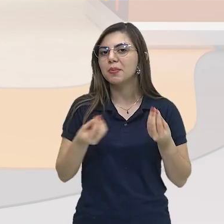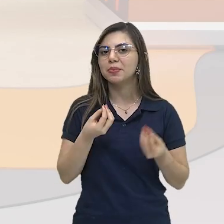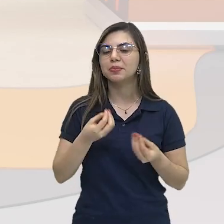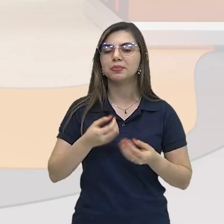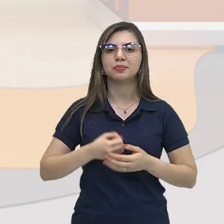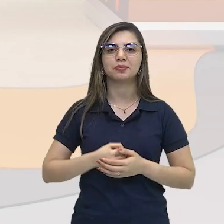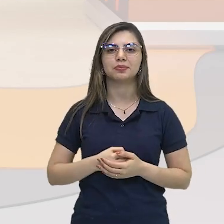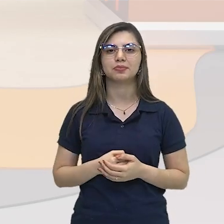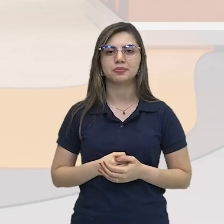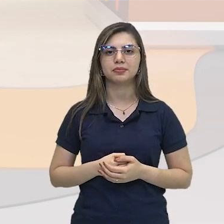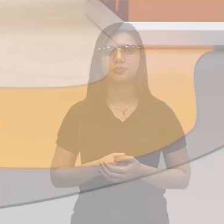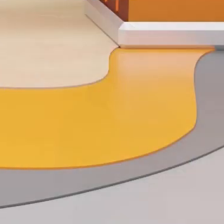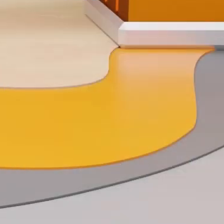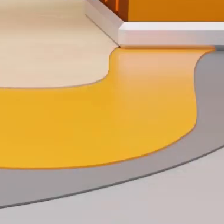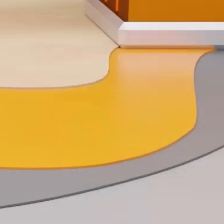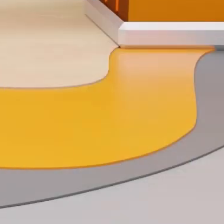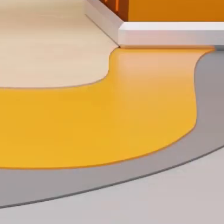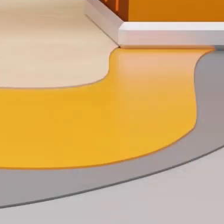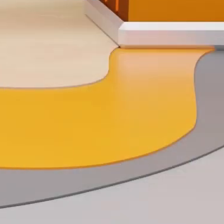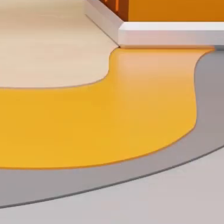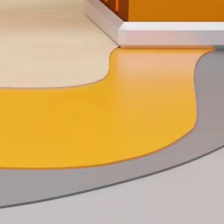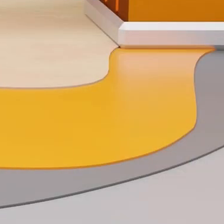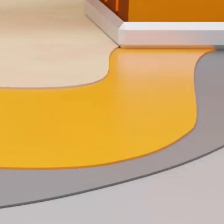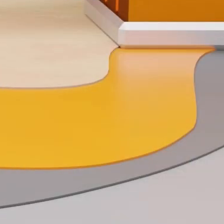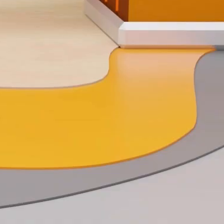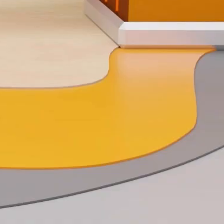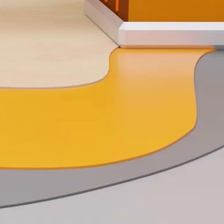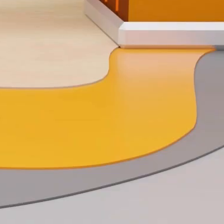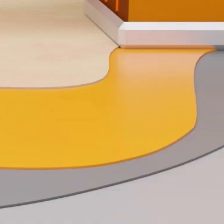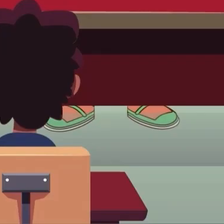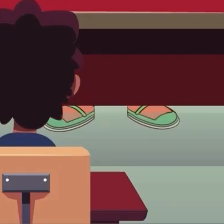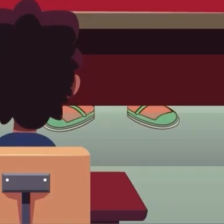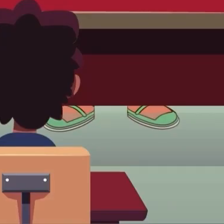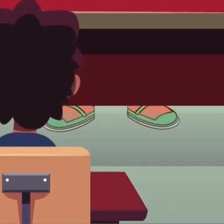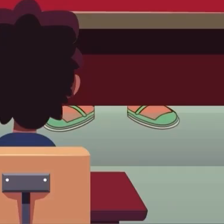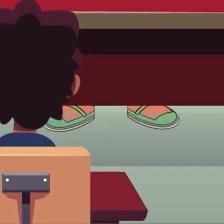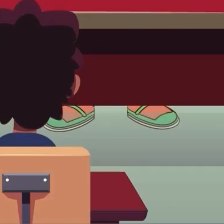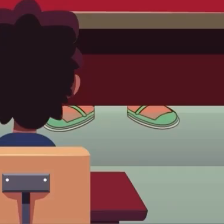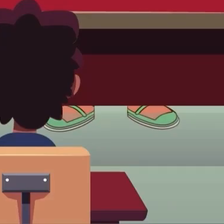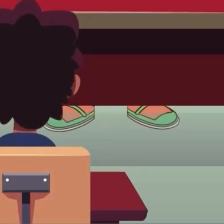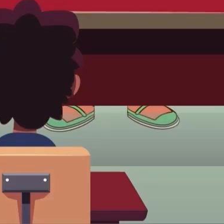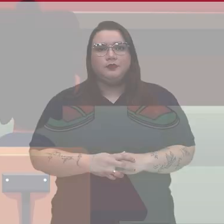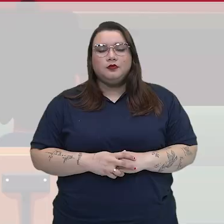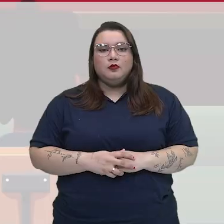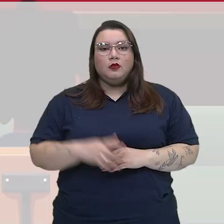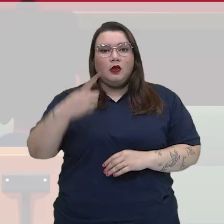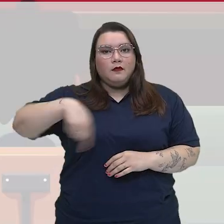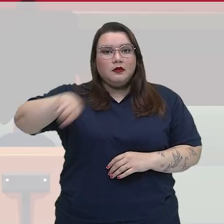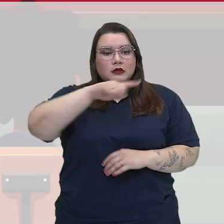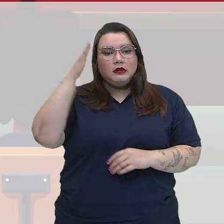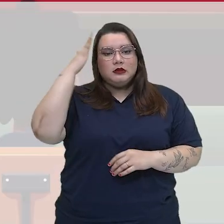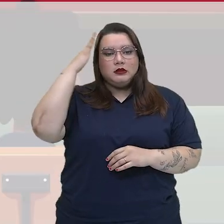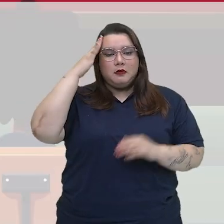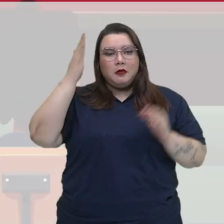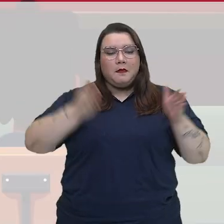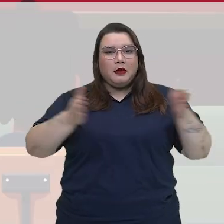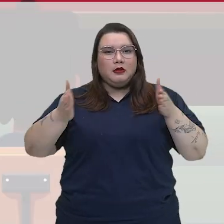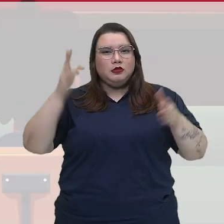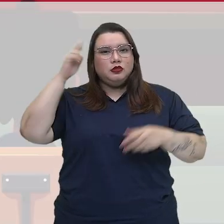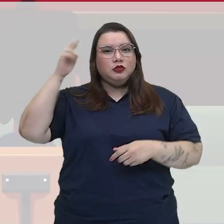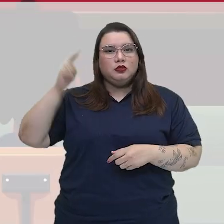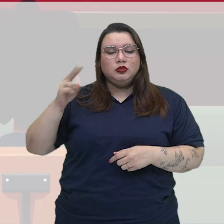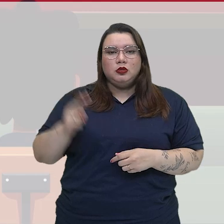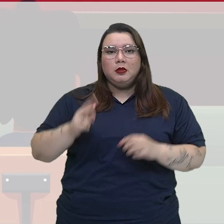gente vai ver como era no passado até os dias de hoje. Acompanhe. Vocês sabiam que desde os tempos mais antigos as